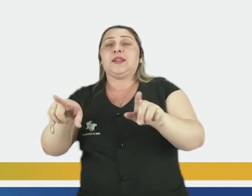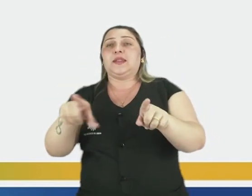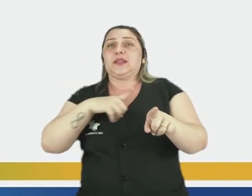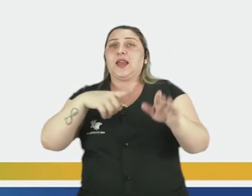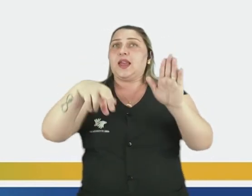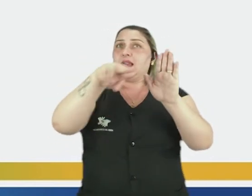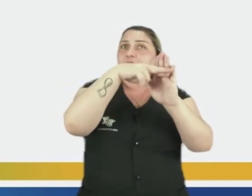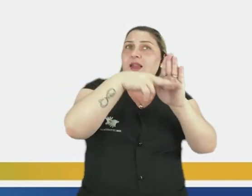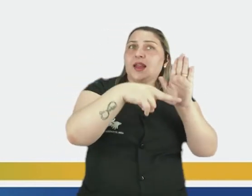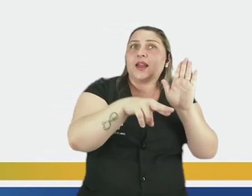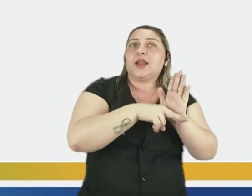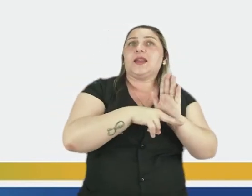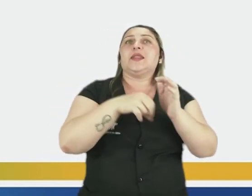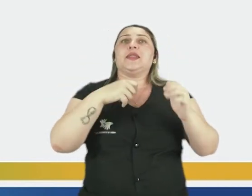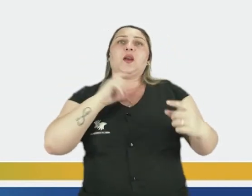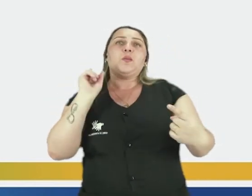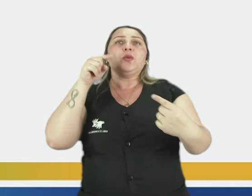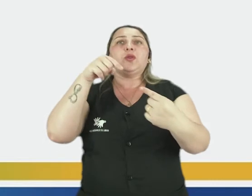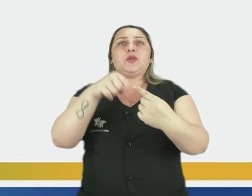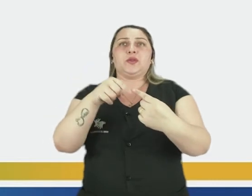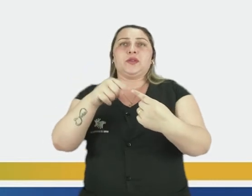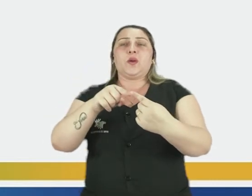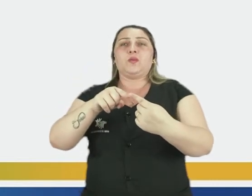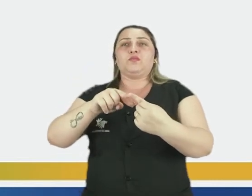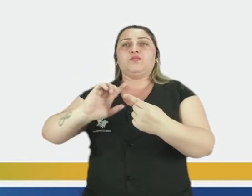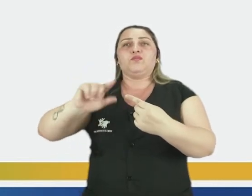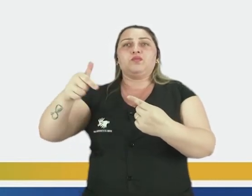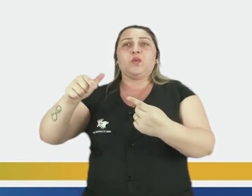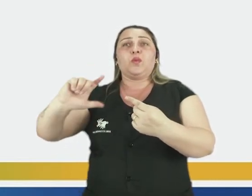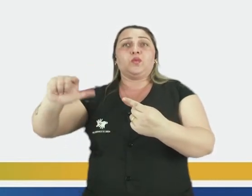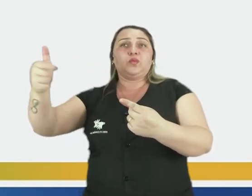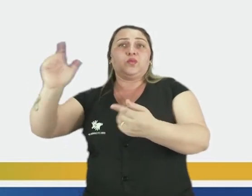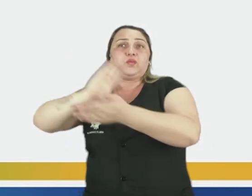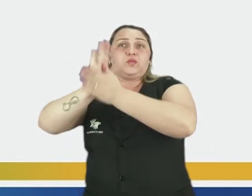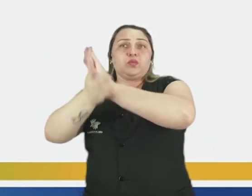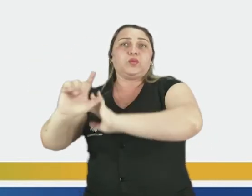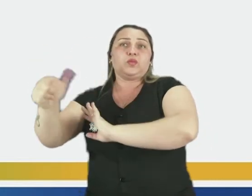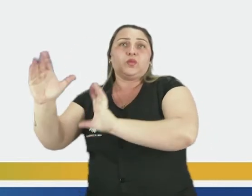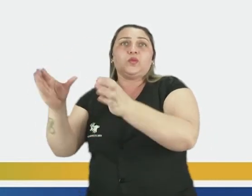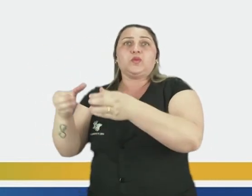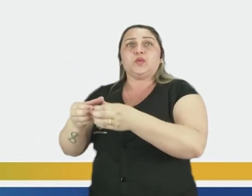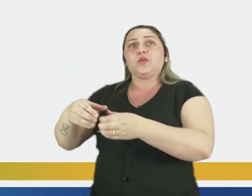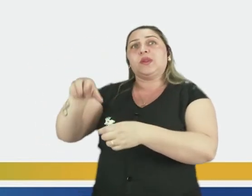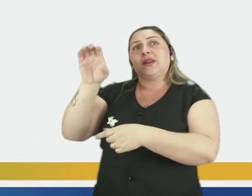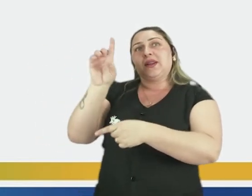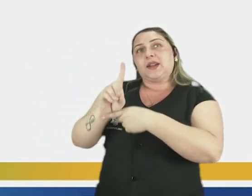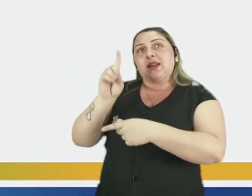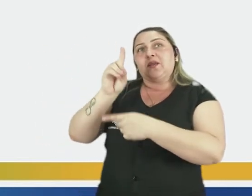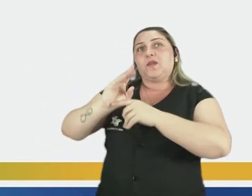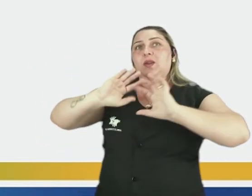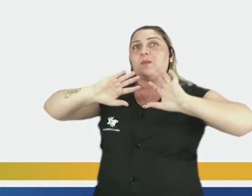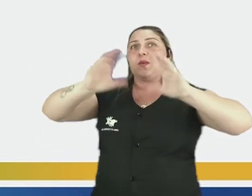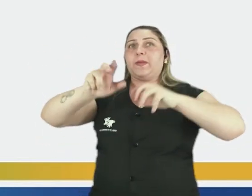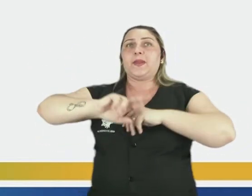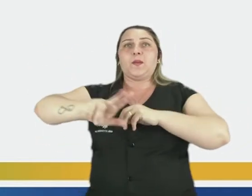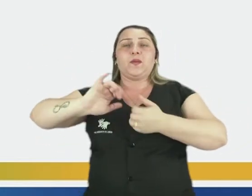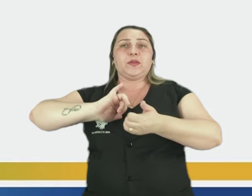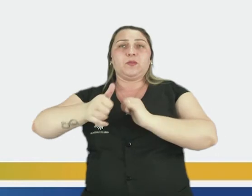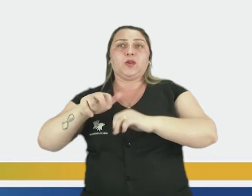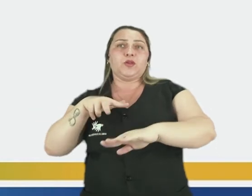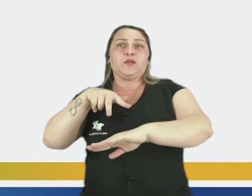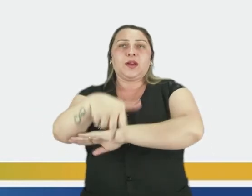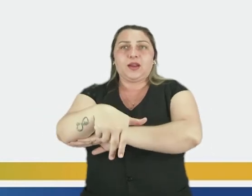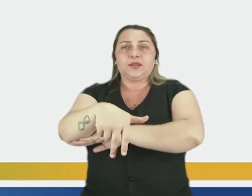regras pré-definidas e tem a finalidade de derrotar o time adversário. Ou letra D, voleibol não é